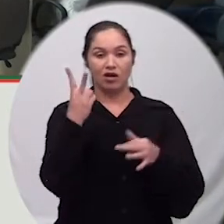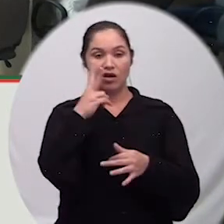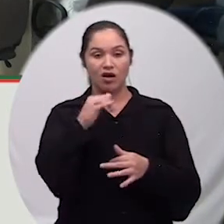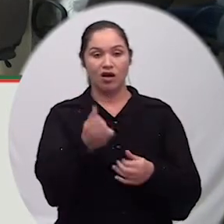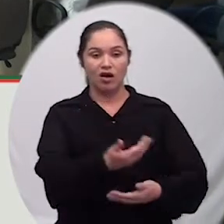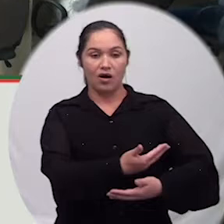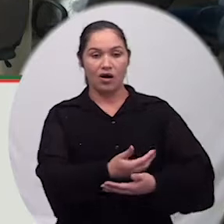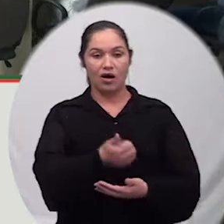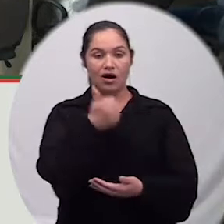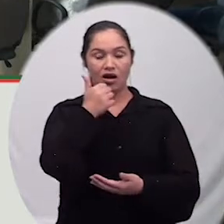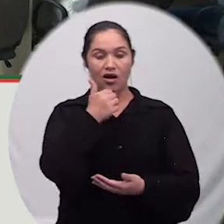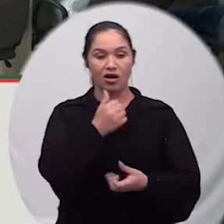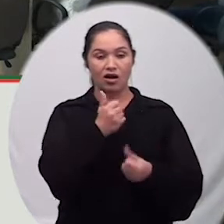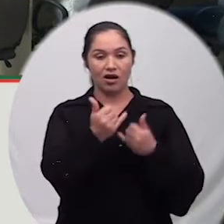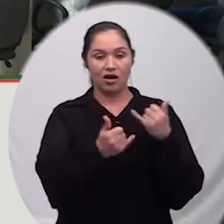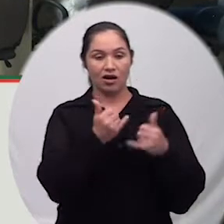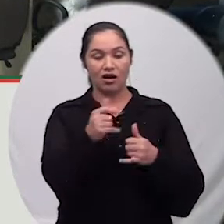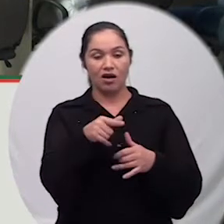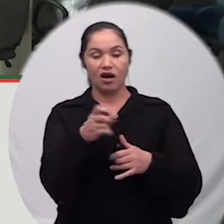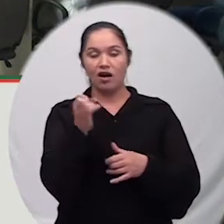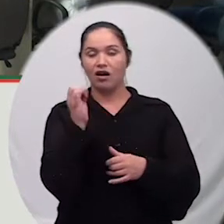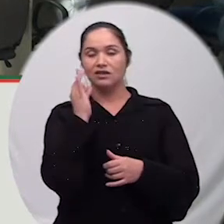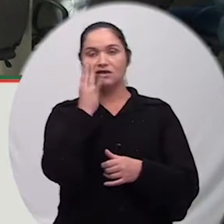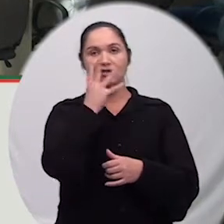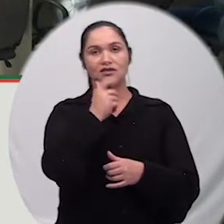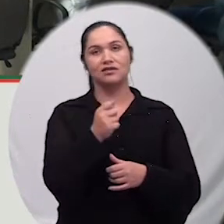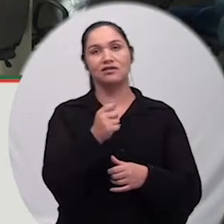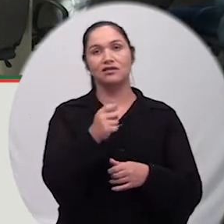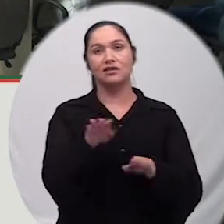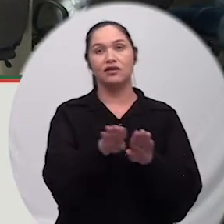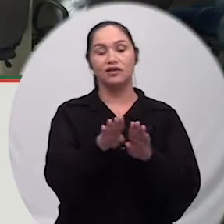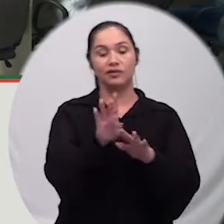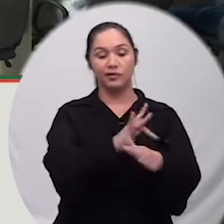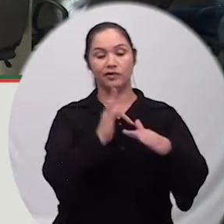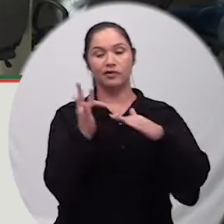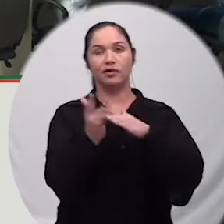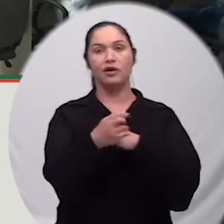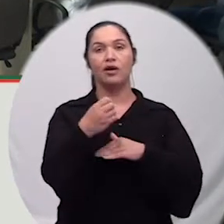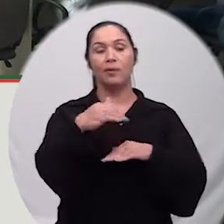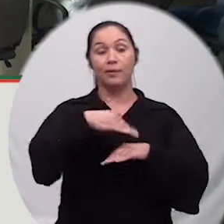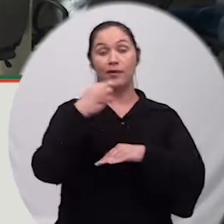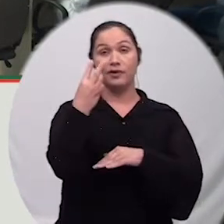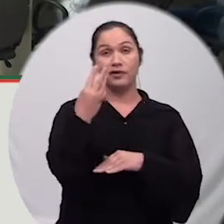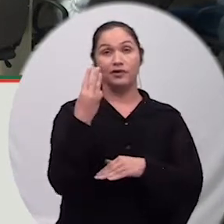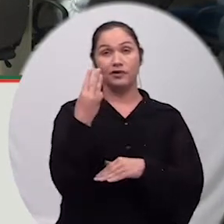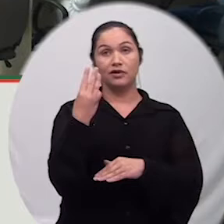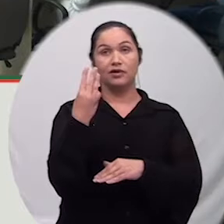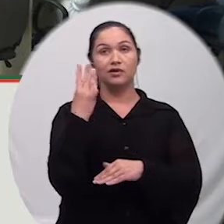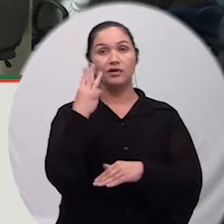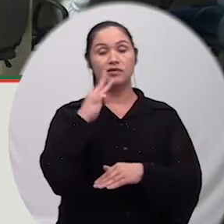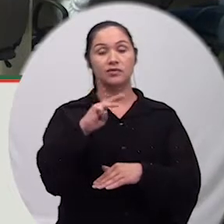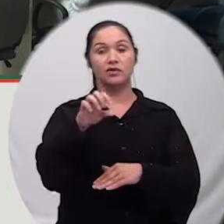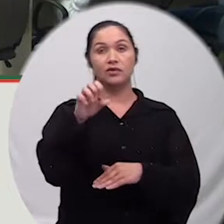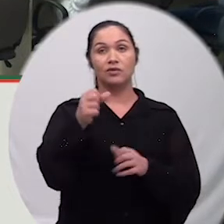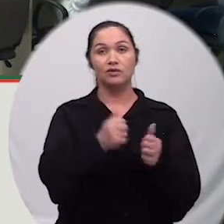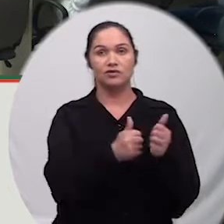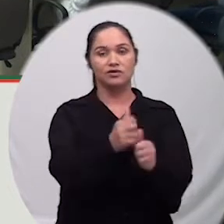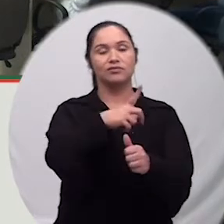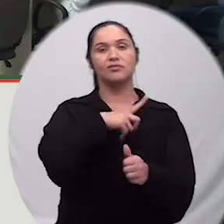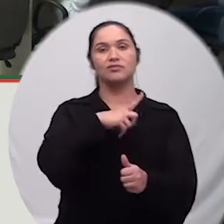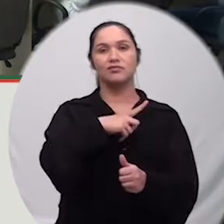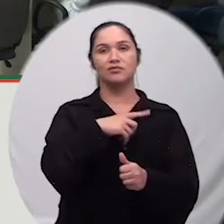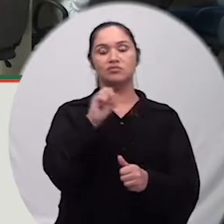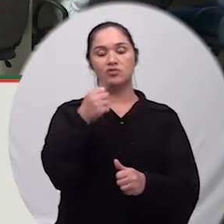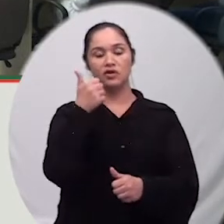mais de 18 mil seguidores em suas redes sociais. É um jovem empreendedor que vem realizando e